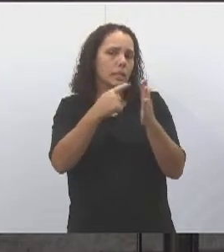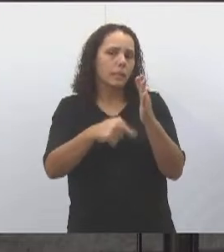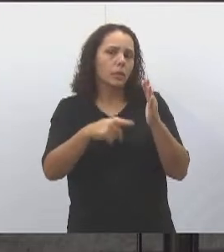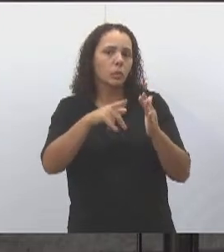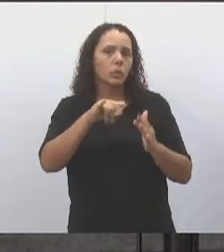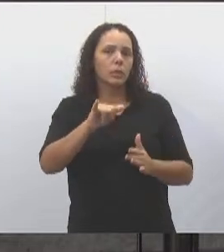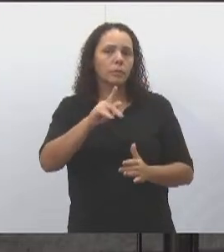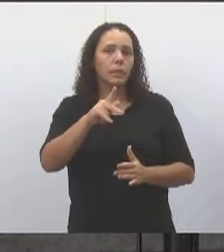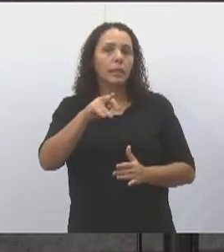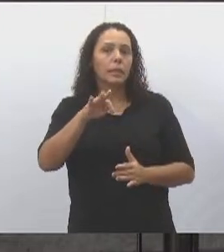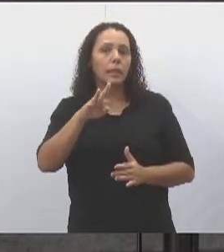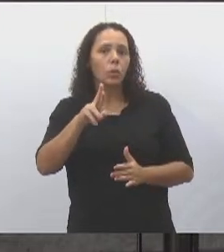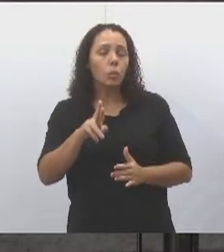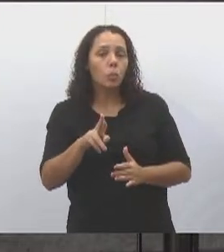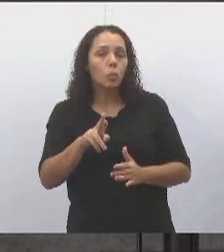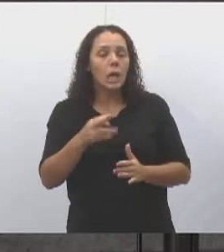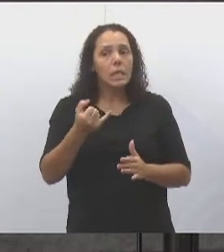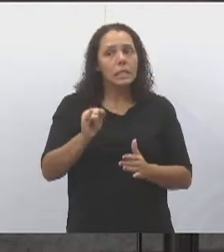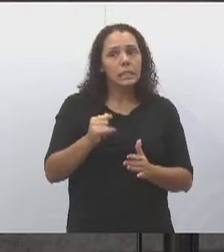analisar melhor